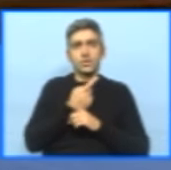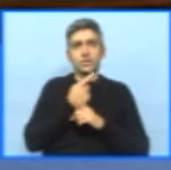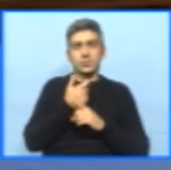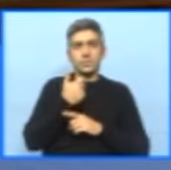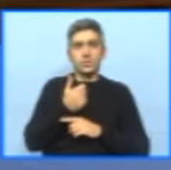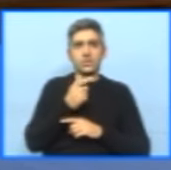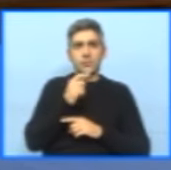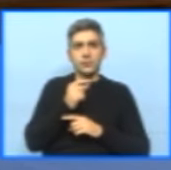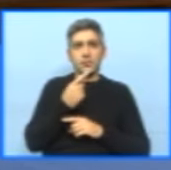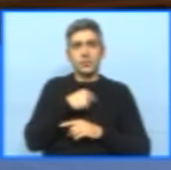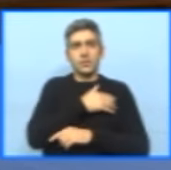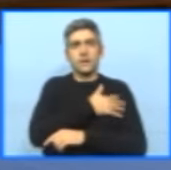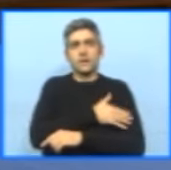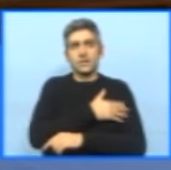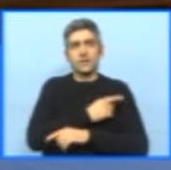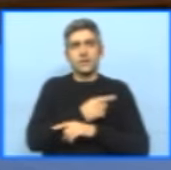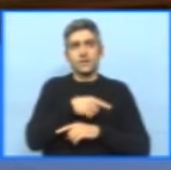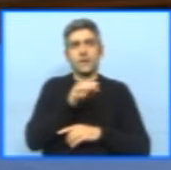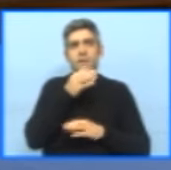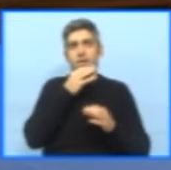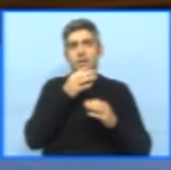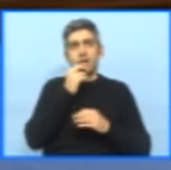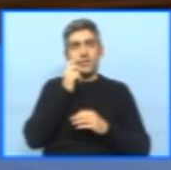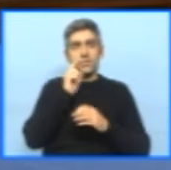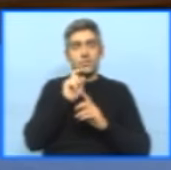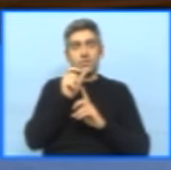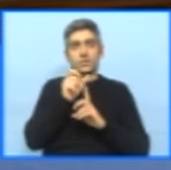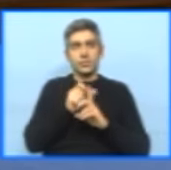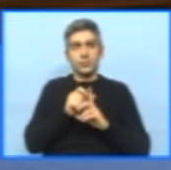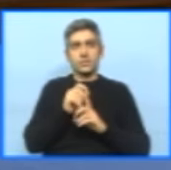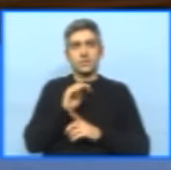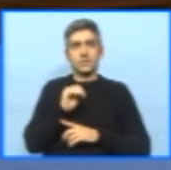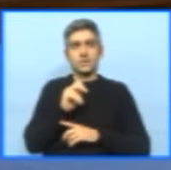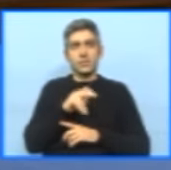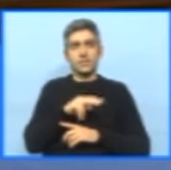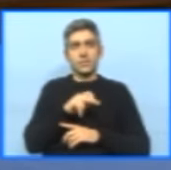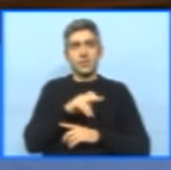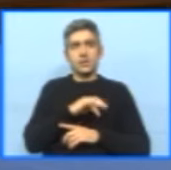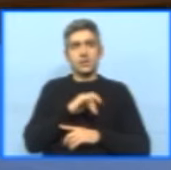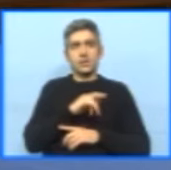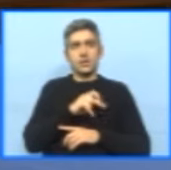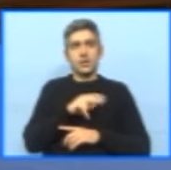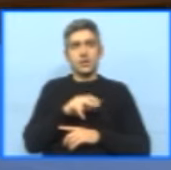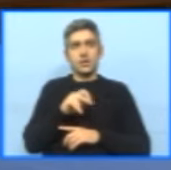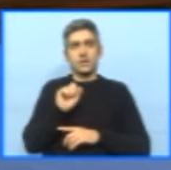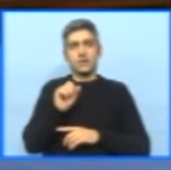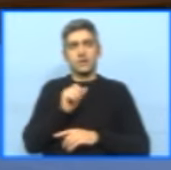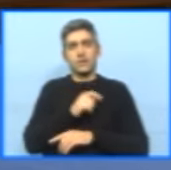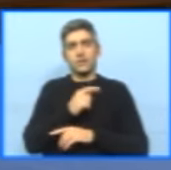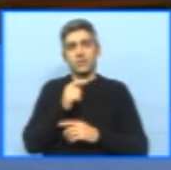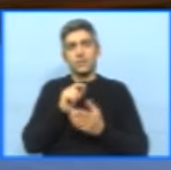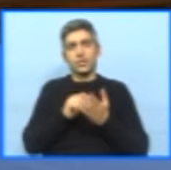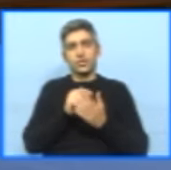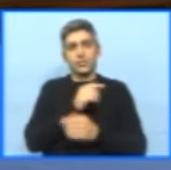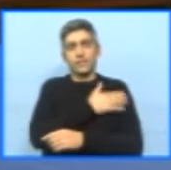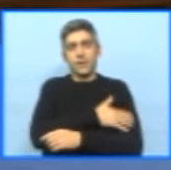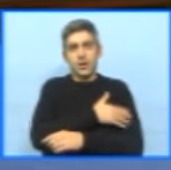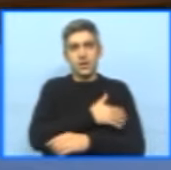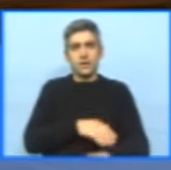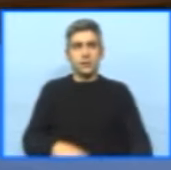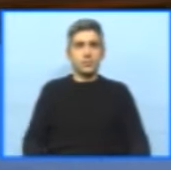temos, até da nossa fragilidade. Porque ele vai falar a esta mulher, à samaritana, da sua fragilidade. Então, e ela vai, porque a